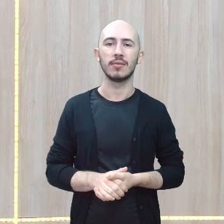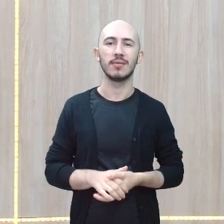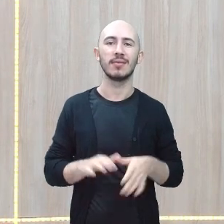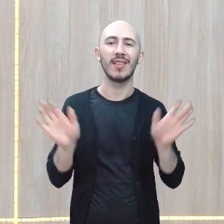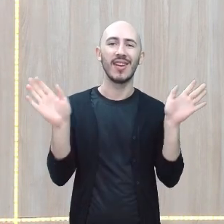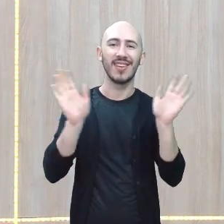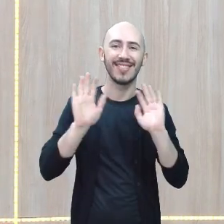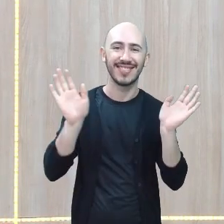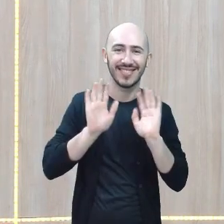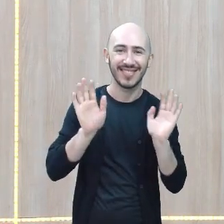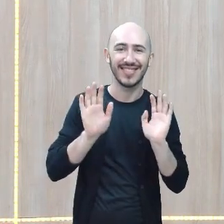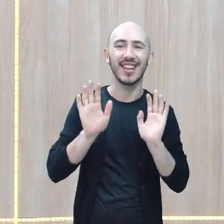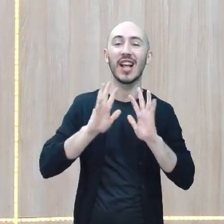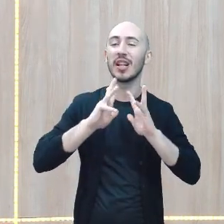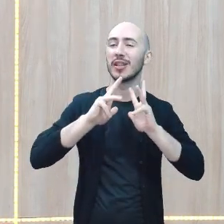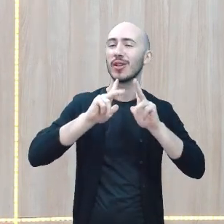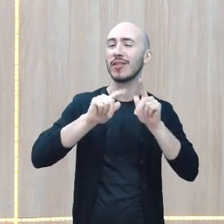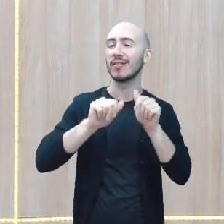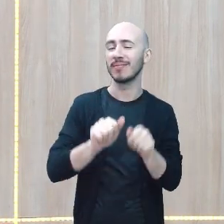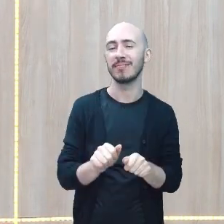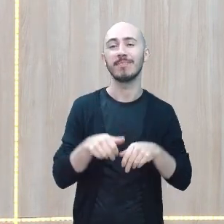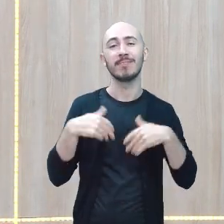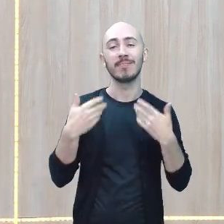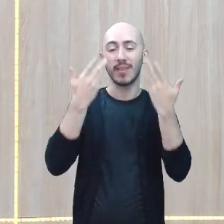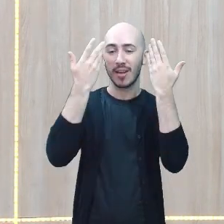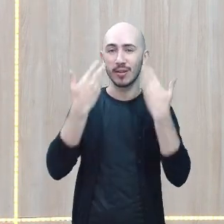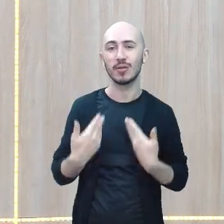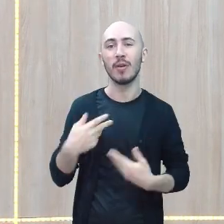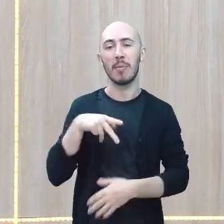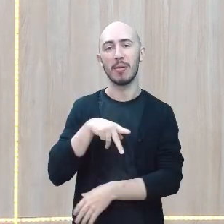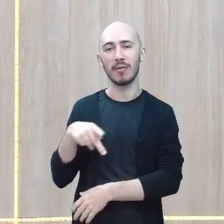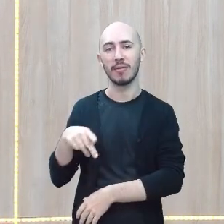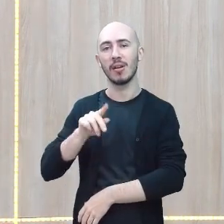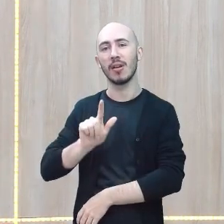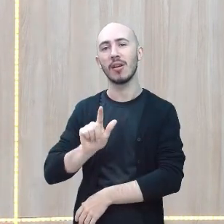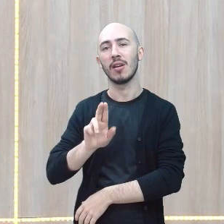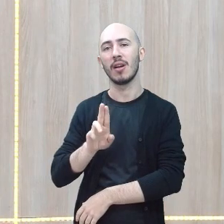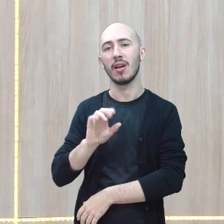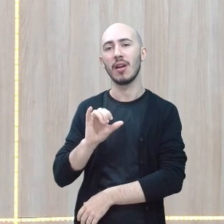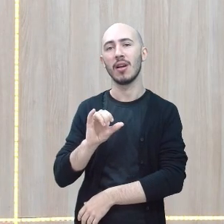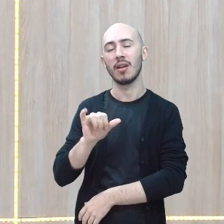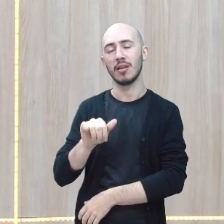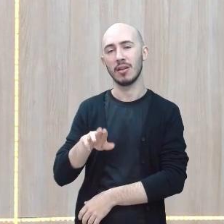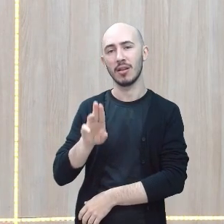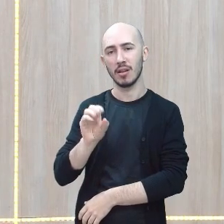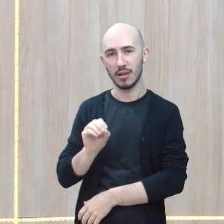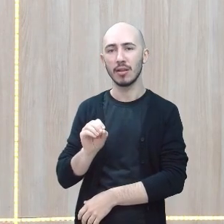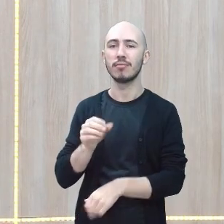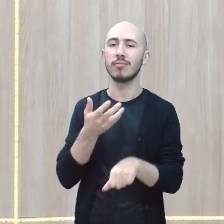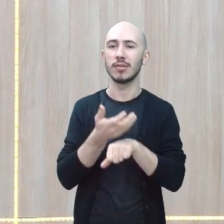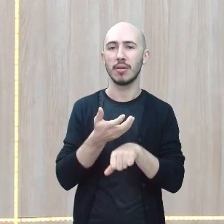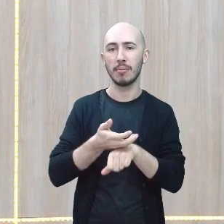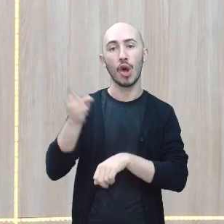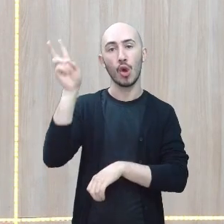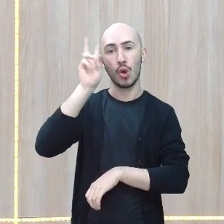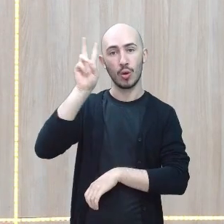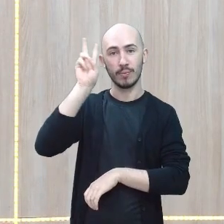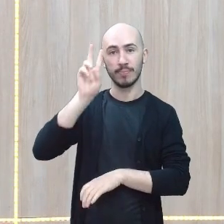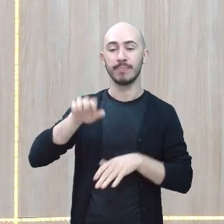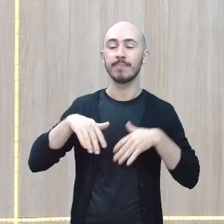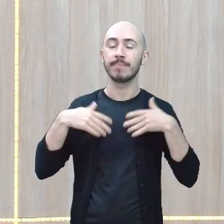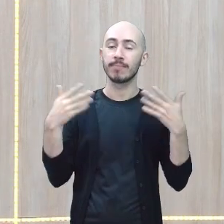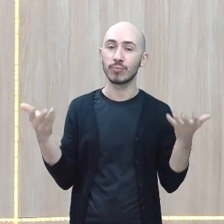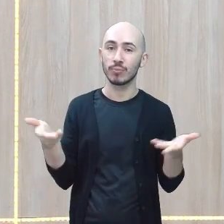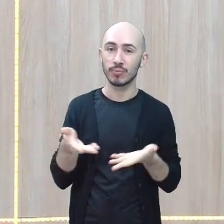Olá, pessoal. Eu sou o professor Luciano Júnior, de História, e hoje